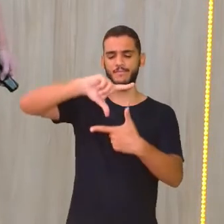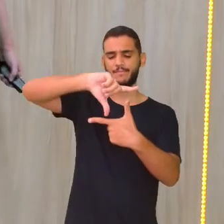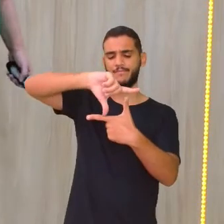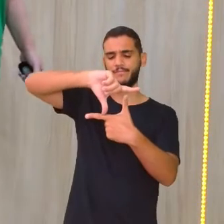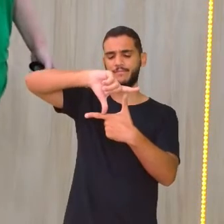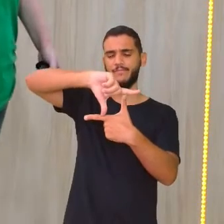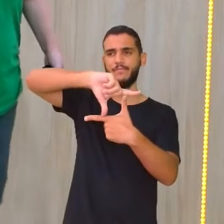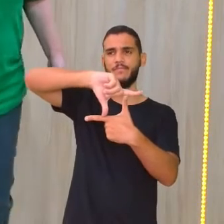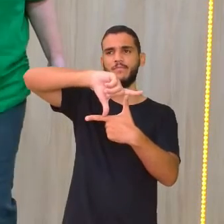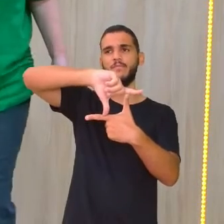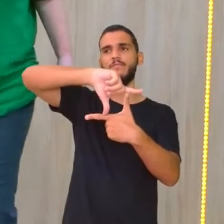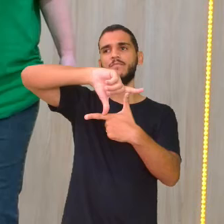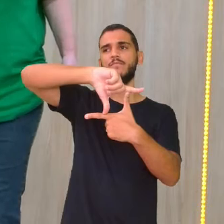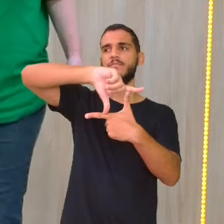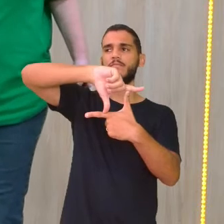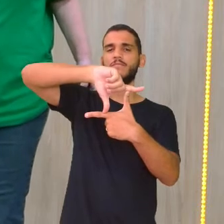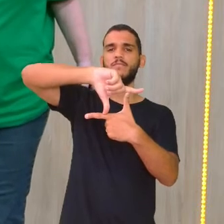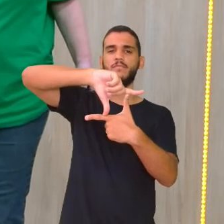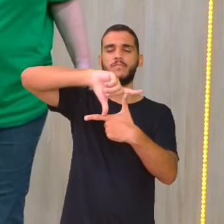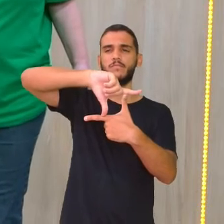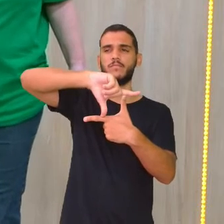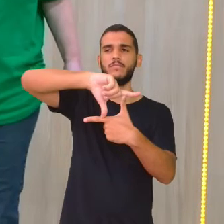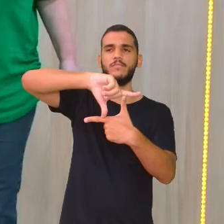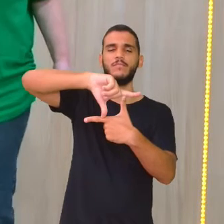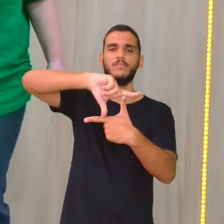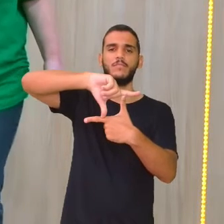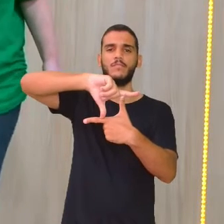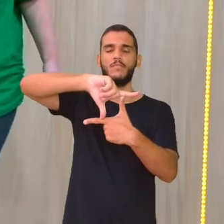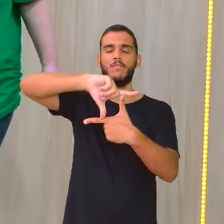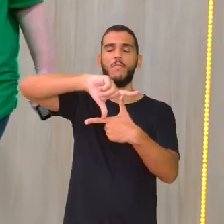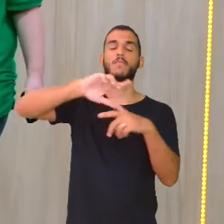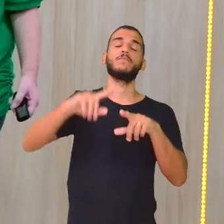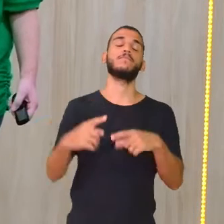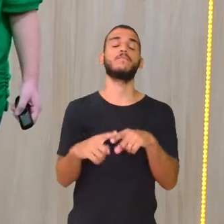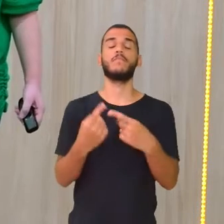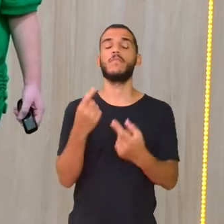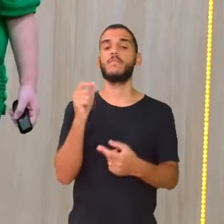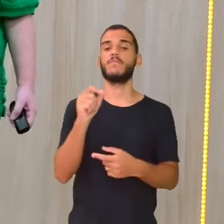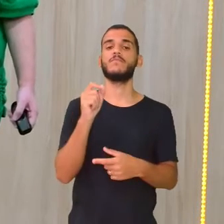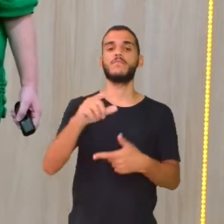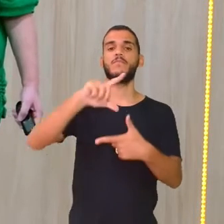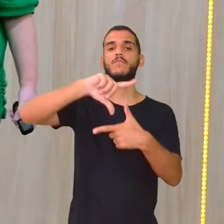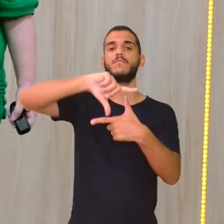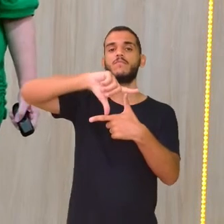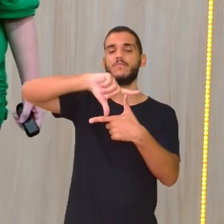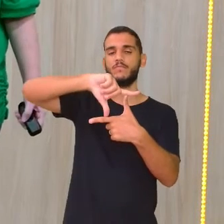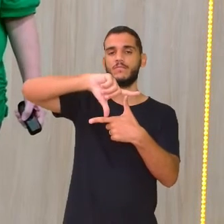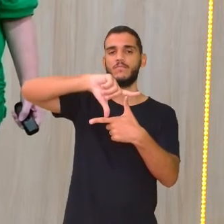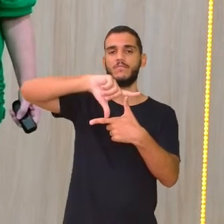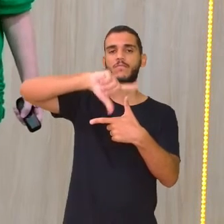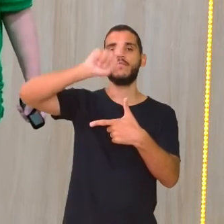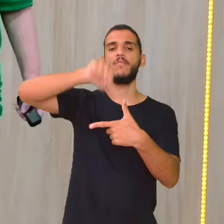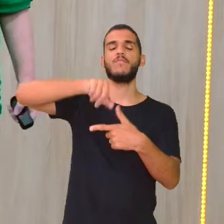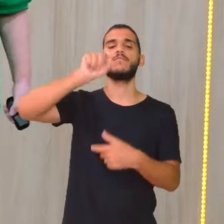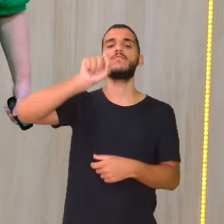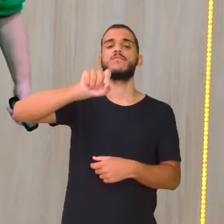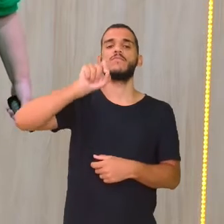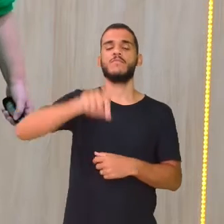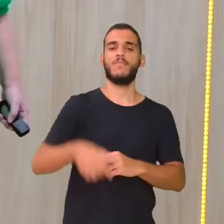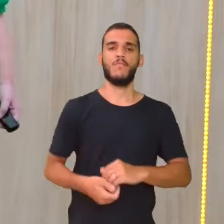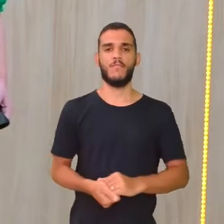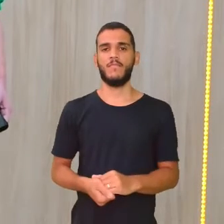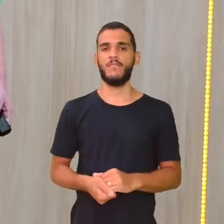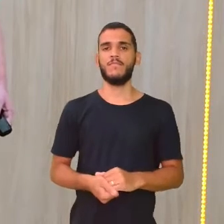quadrado não faz essa associação. Mas, na realidade, o quadrado é